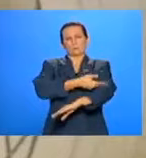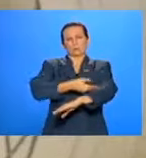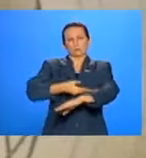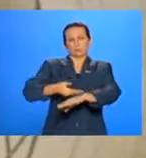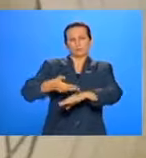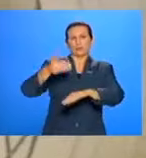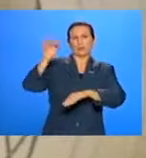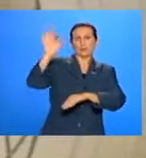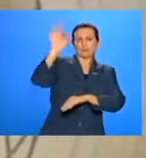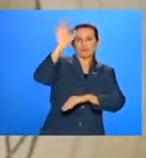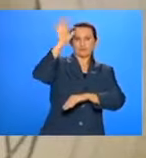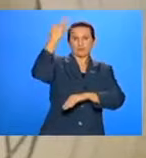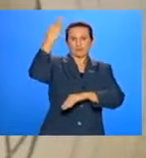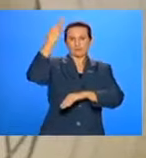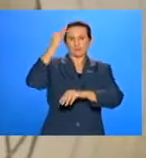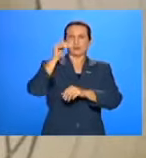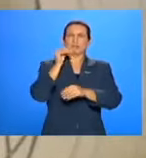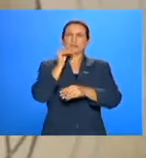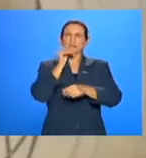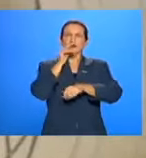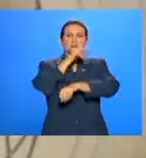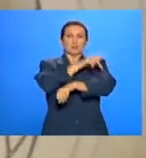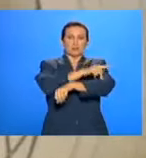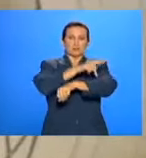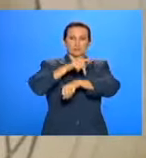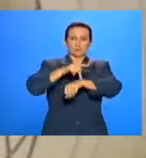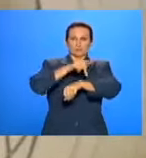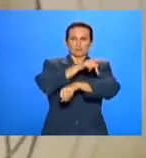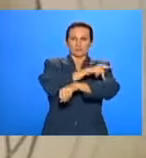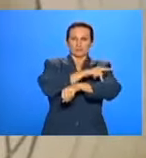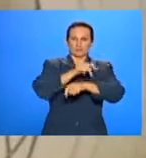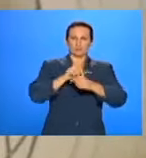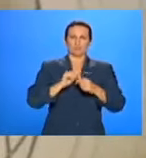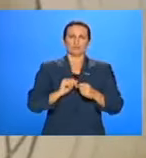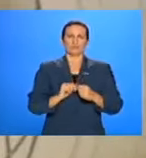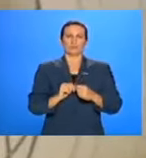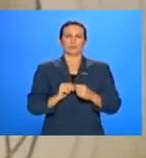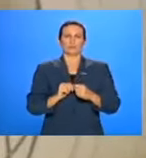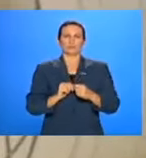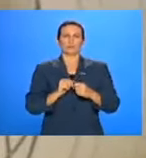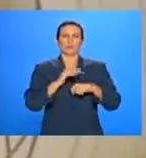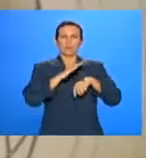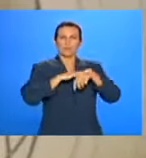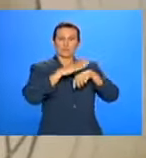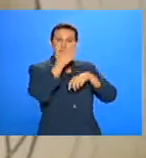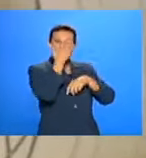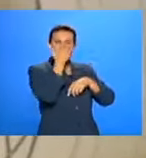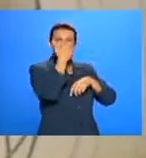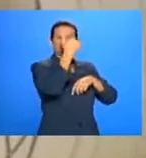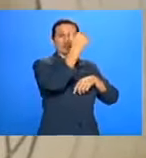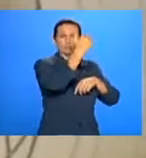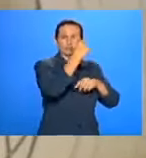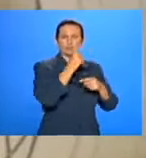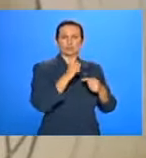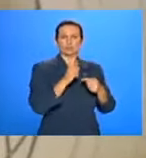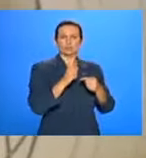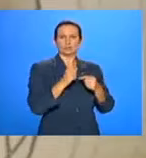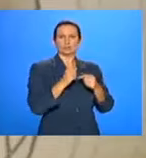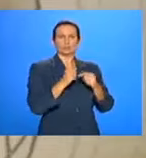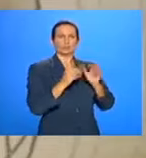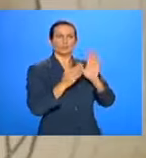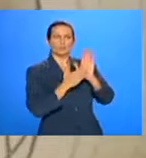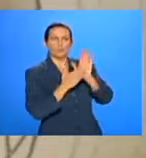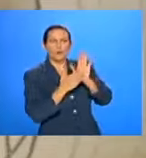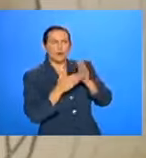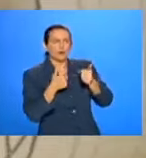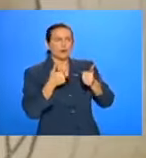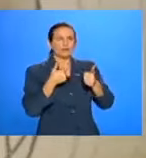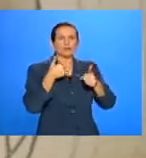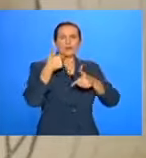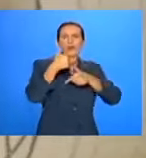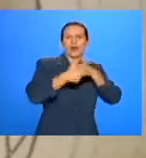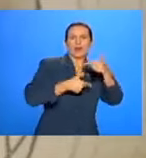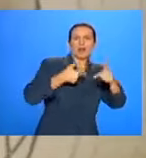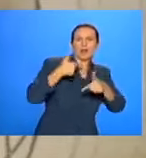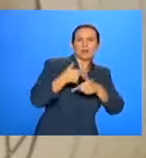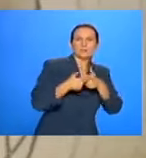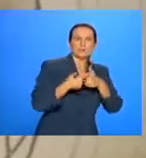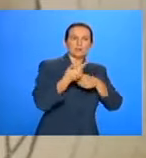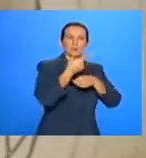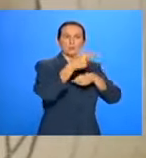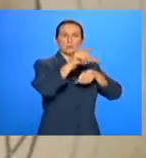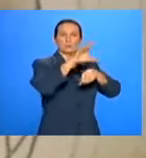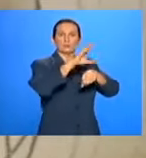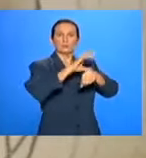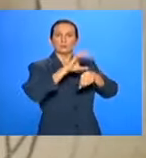de pedagogia e ele recebe uma proposta boa até, para interpretar num